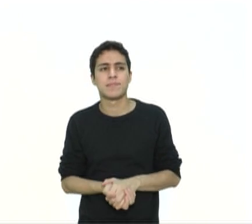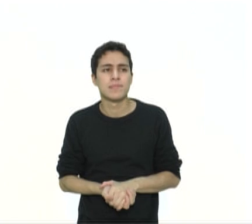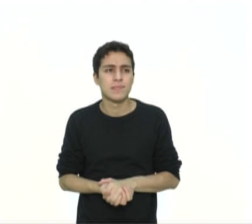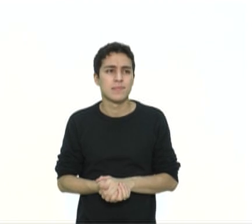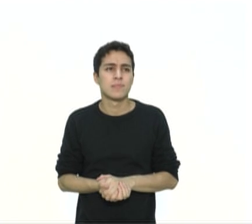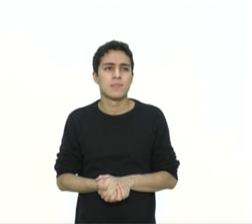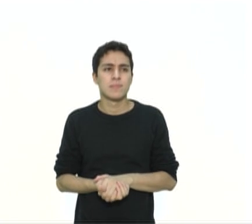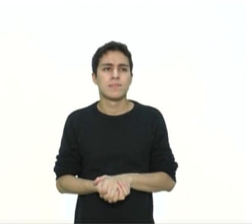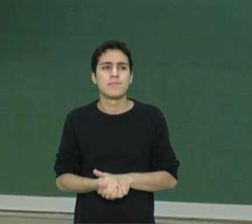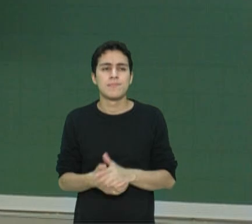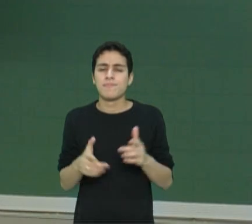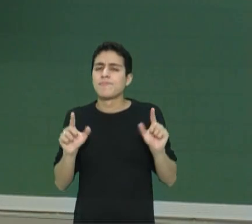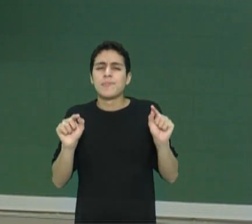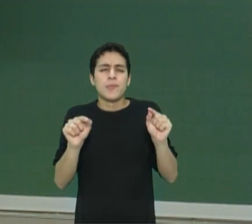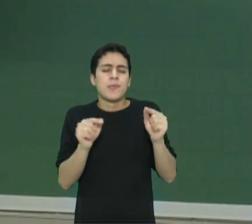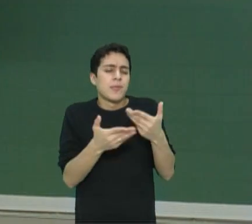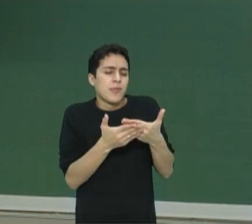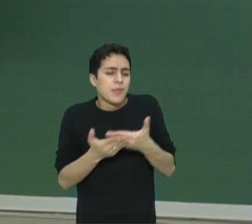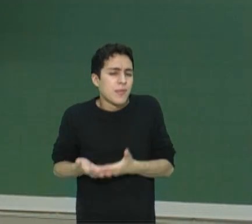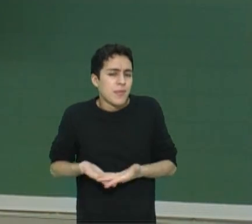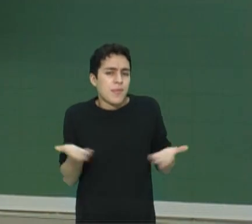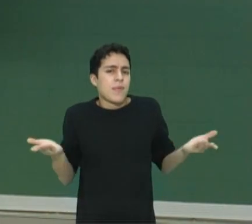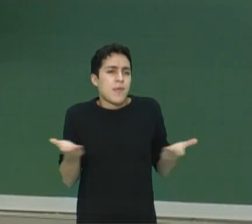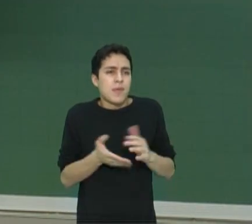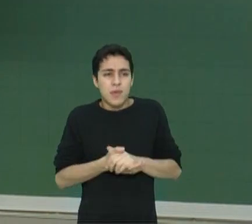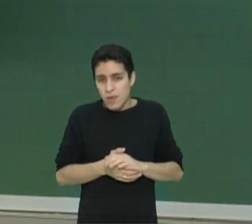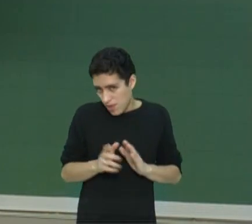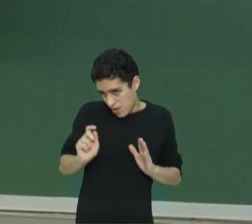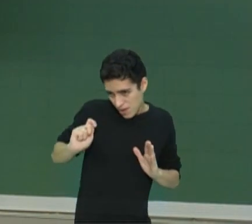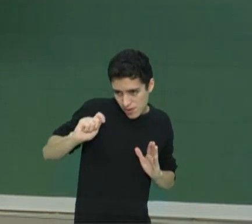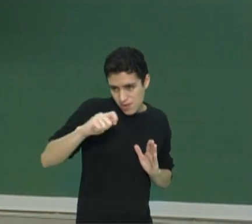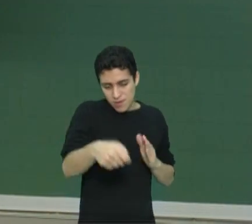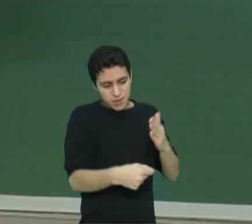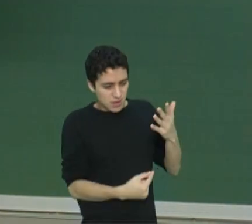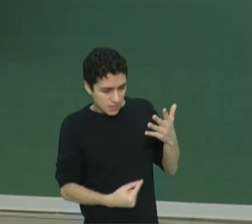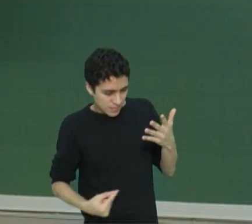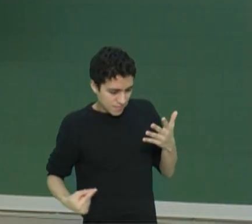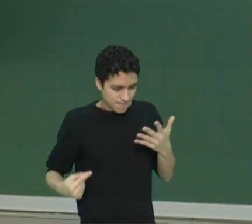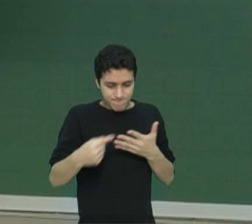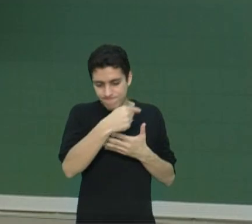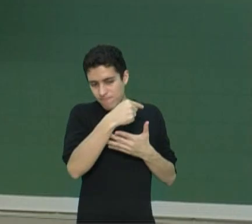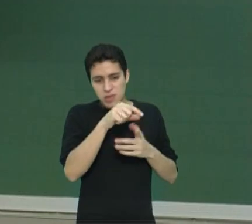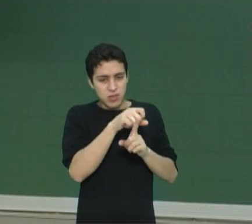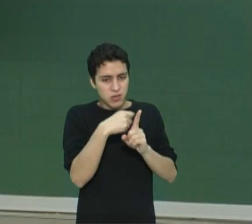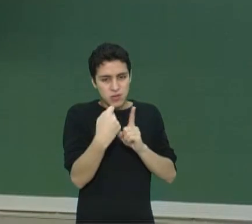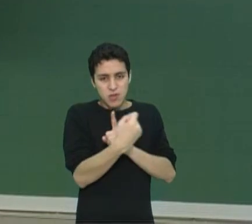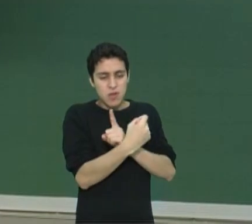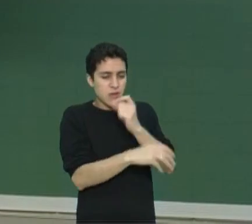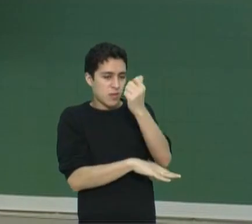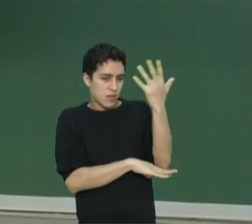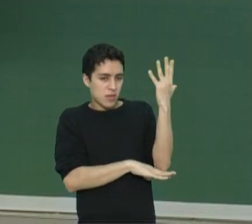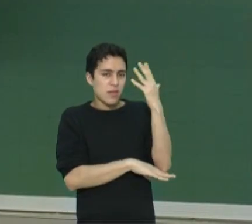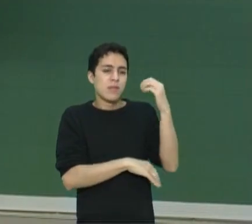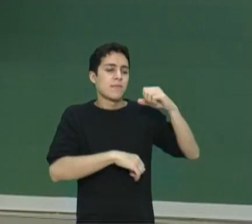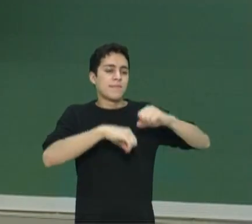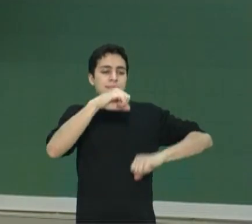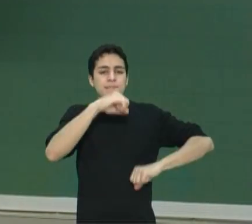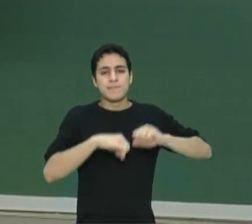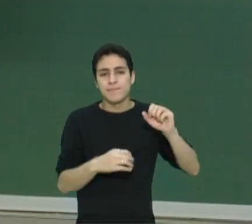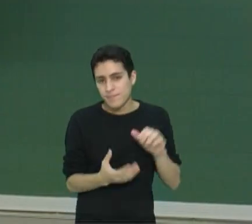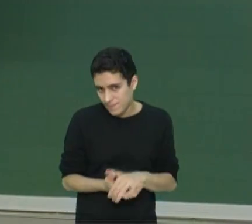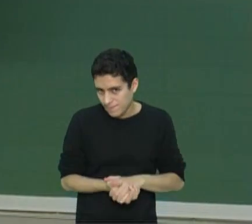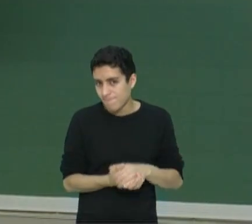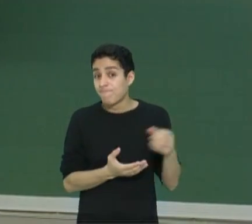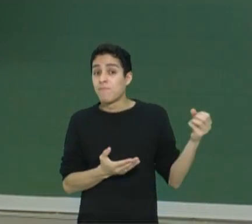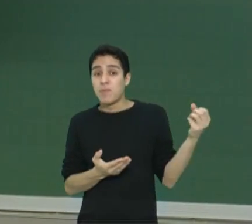setembro bom então o que vem nos aula de hoje nos falamos sobre os aspectos socioambientais da industrialização